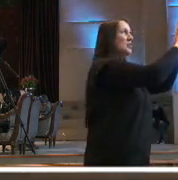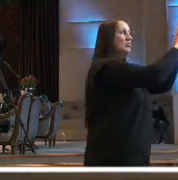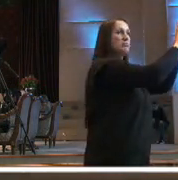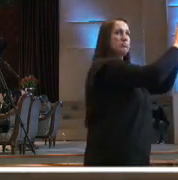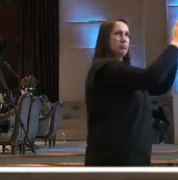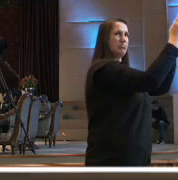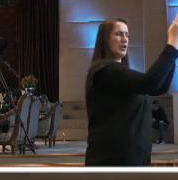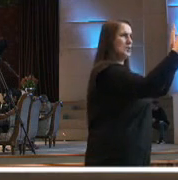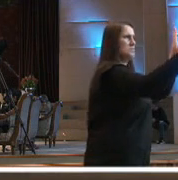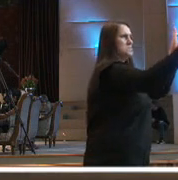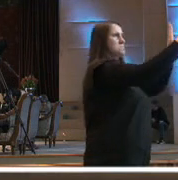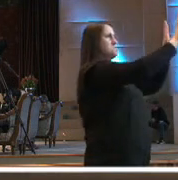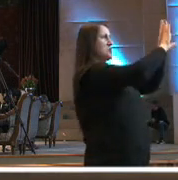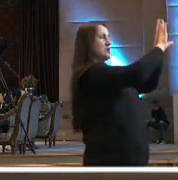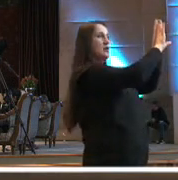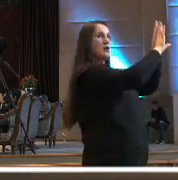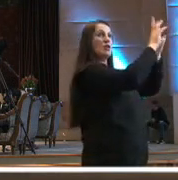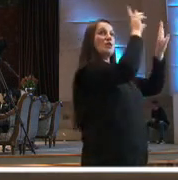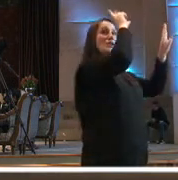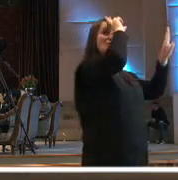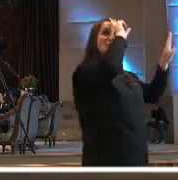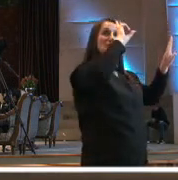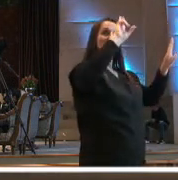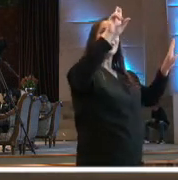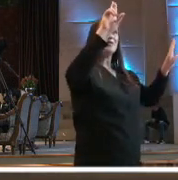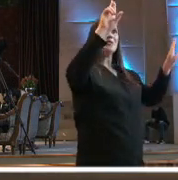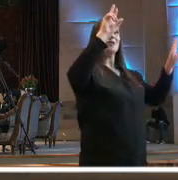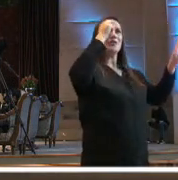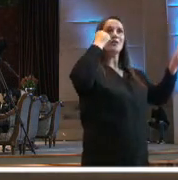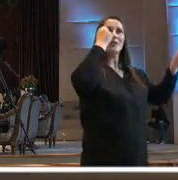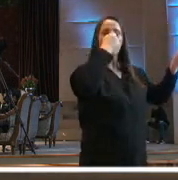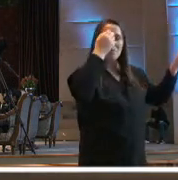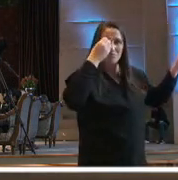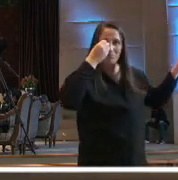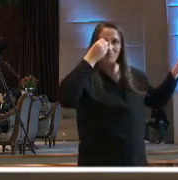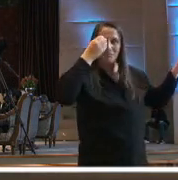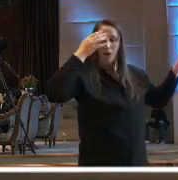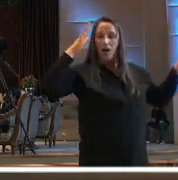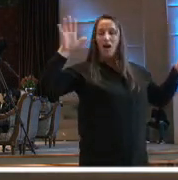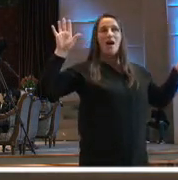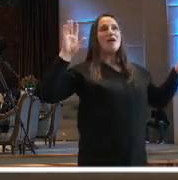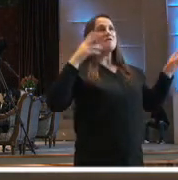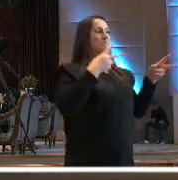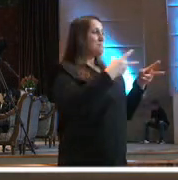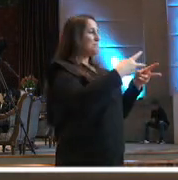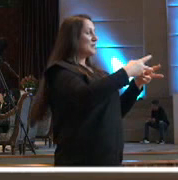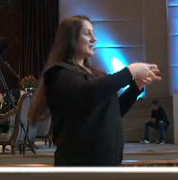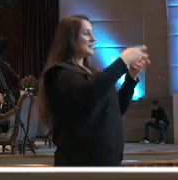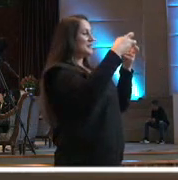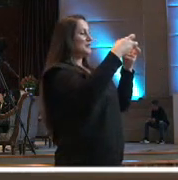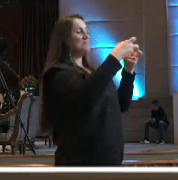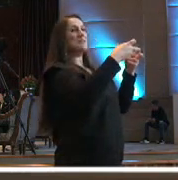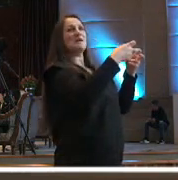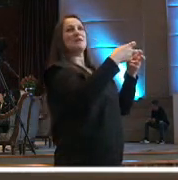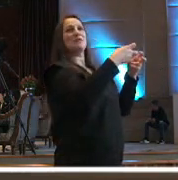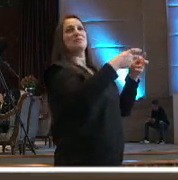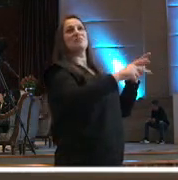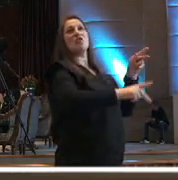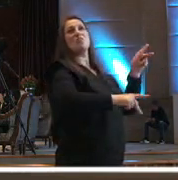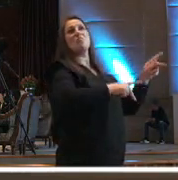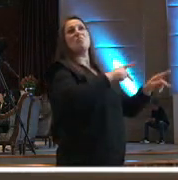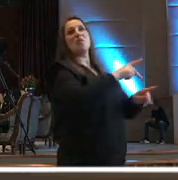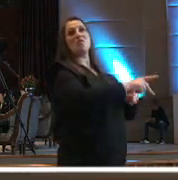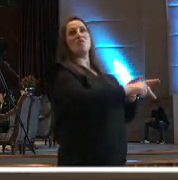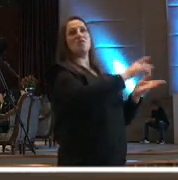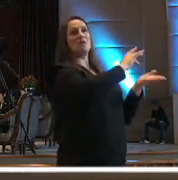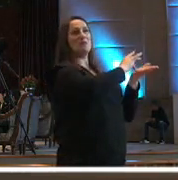diz: e o Senhor abriu os olhos deles, e eles perceberam que estavam na capital do povo inimigo,